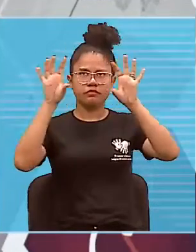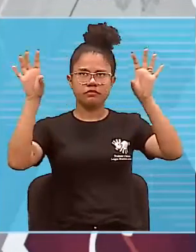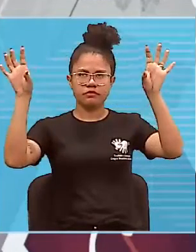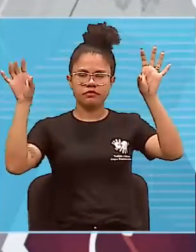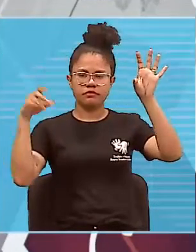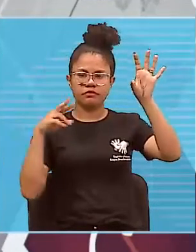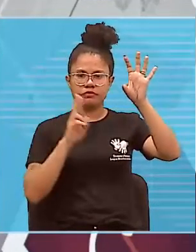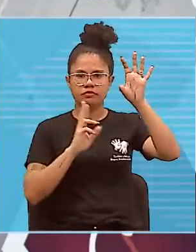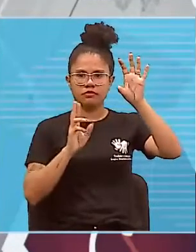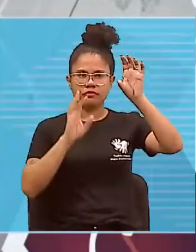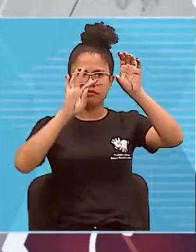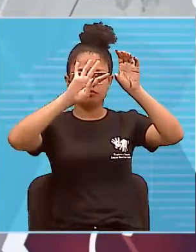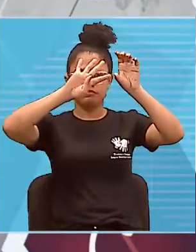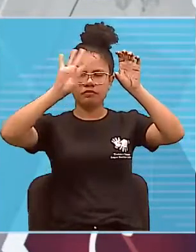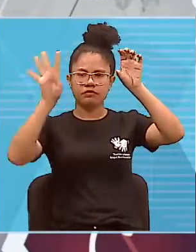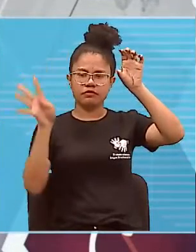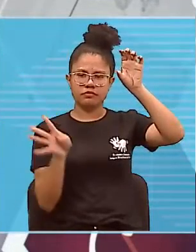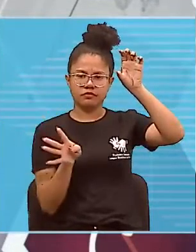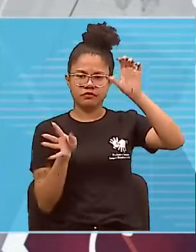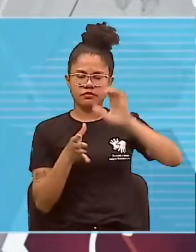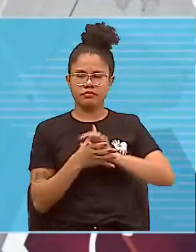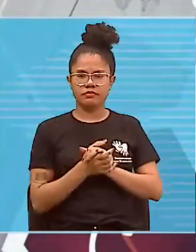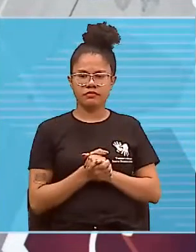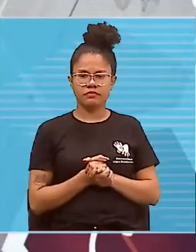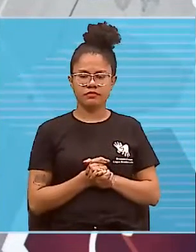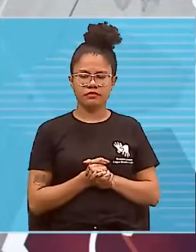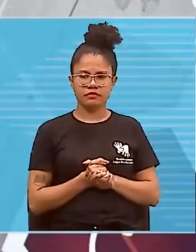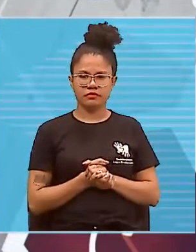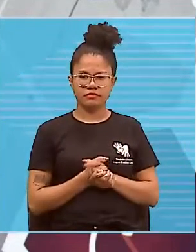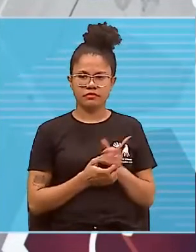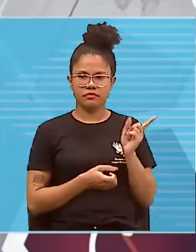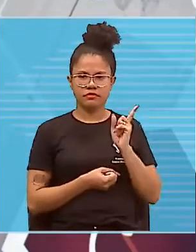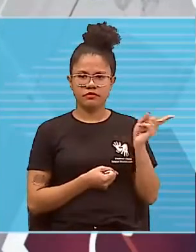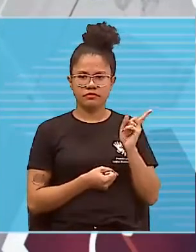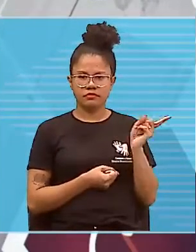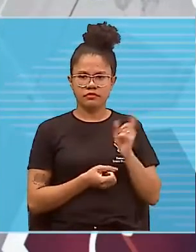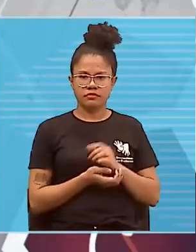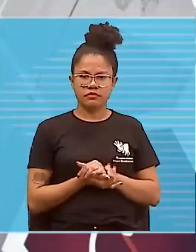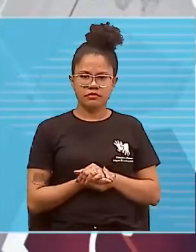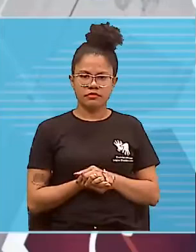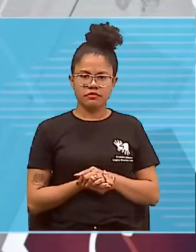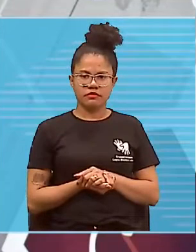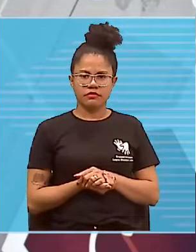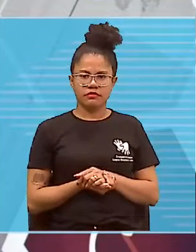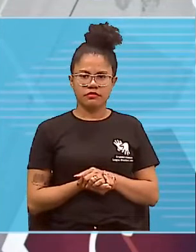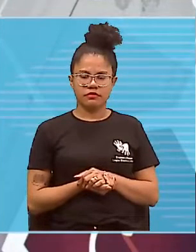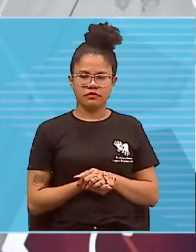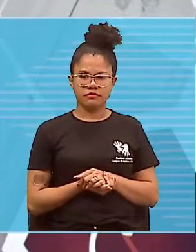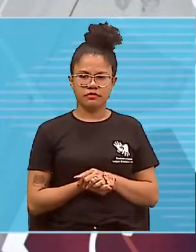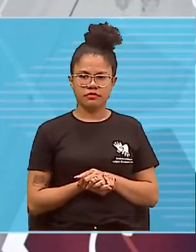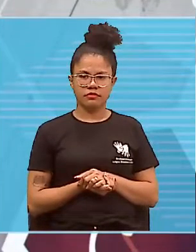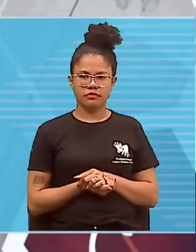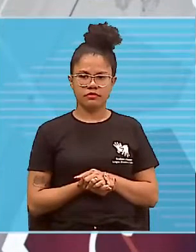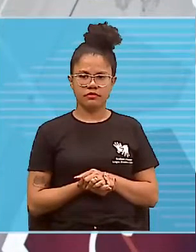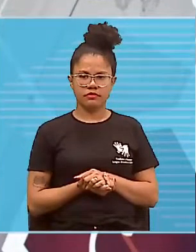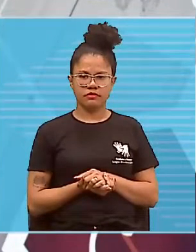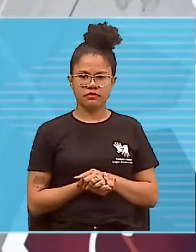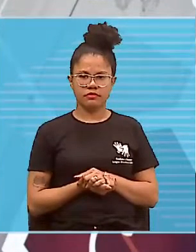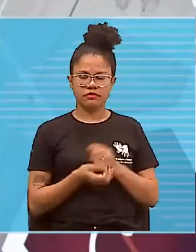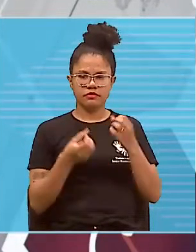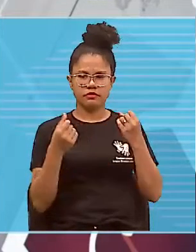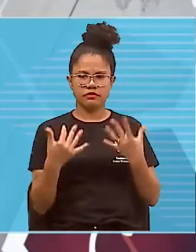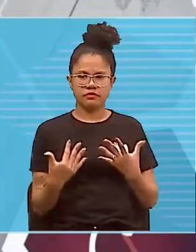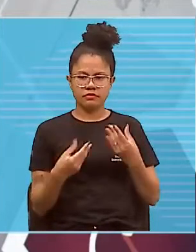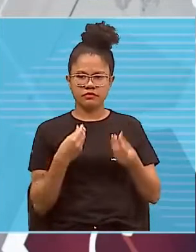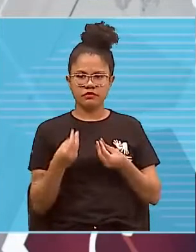de arco-íris Então esse fenômeno aqui ele ele é explicado